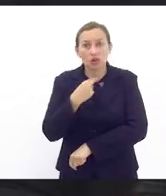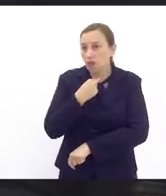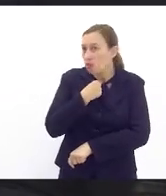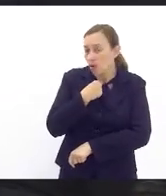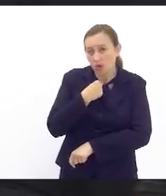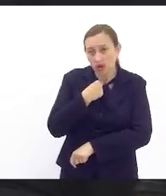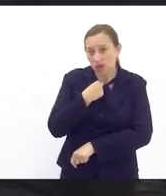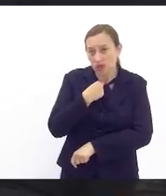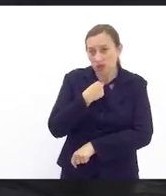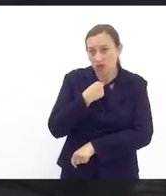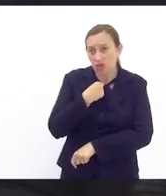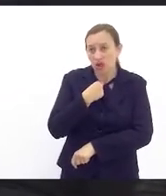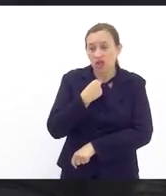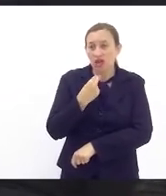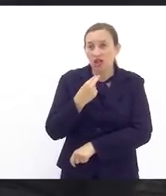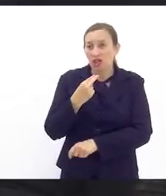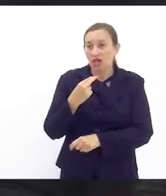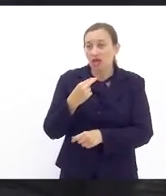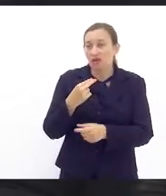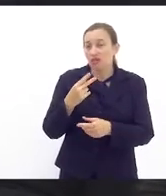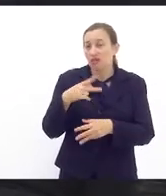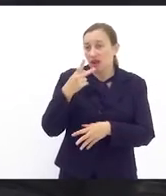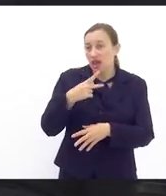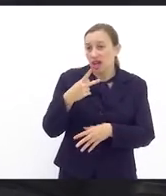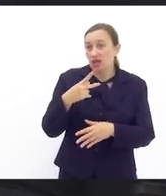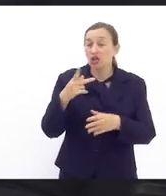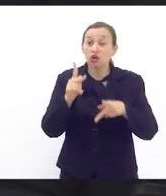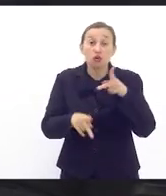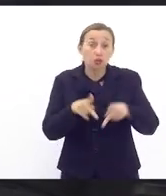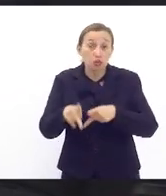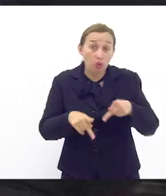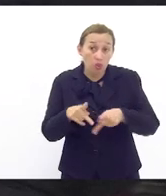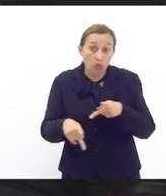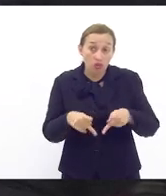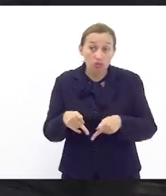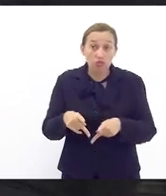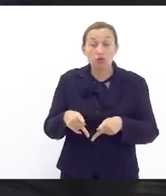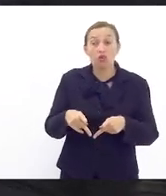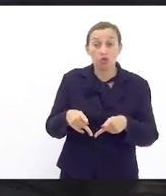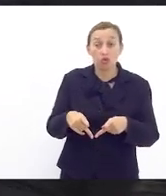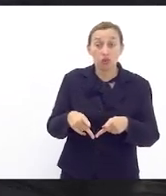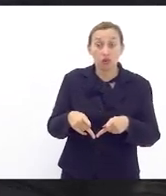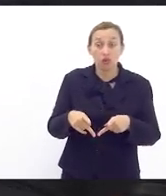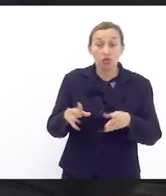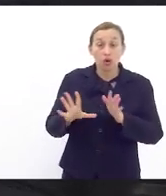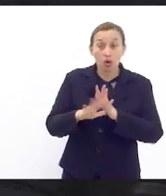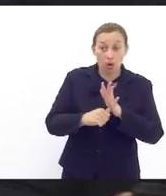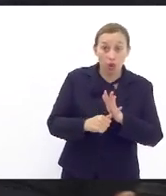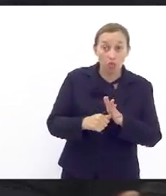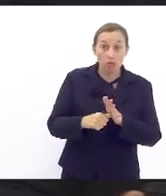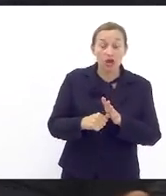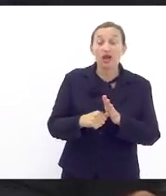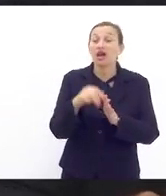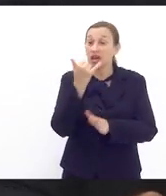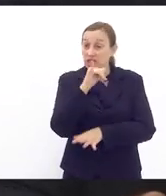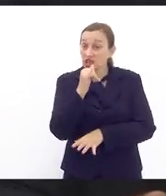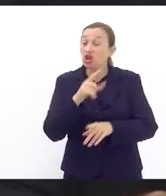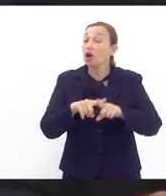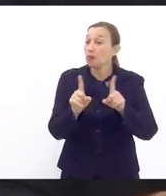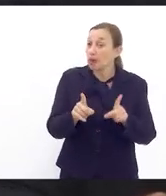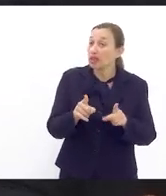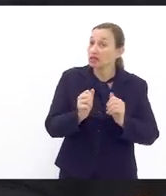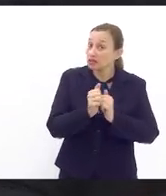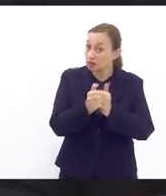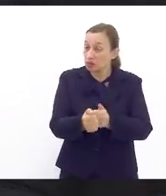classificar o nosso povo com esses rótulos Não tô dizendo que vocês fizeram isso mas o discurso corporativo de concessionárias geralmente vai